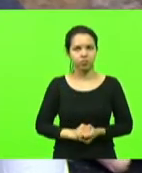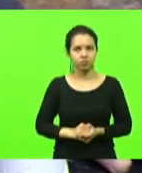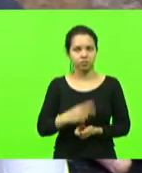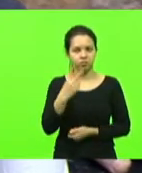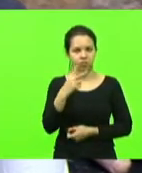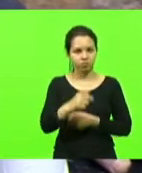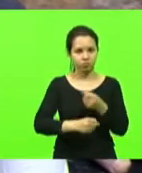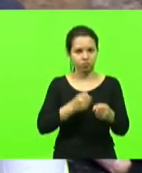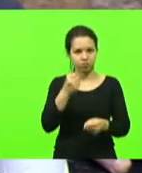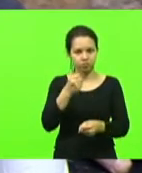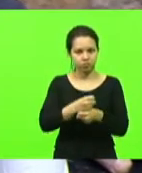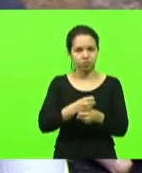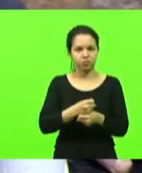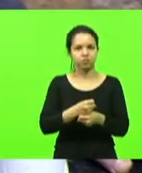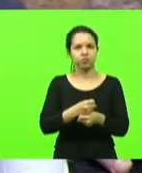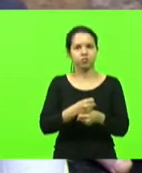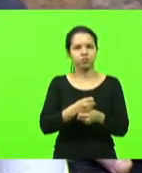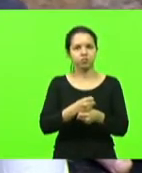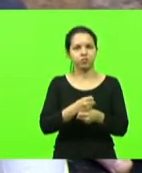meses e 17 minutos.